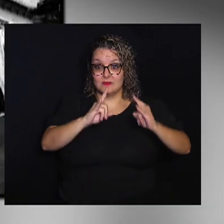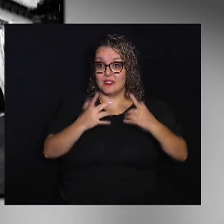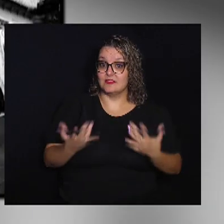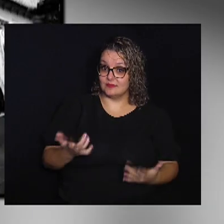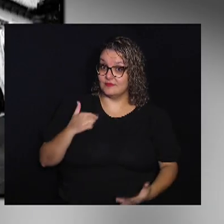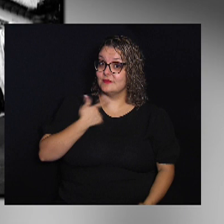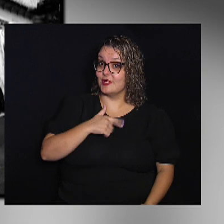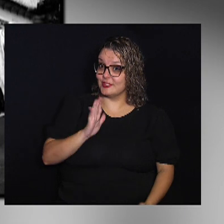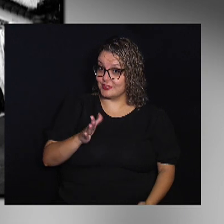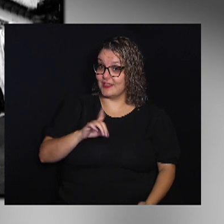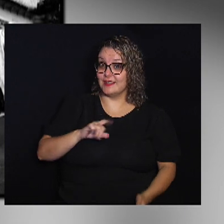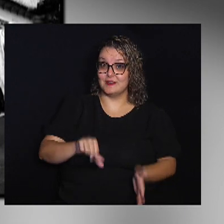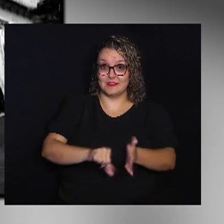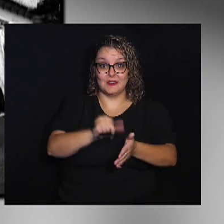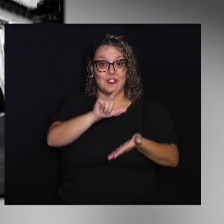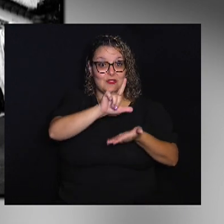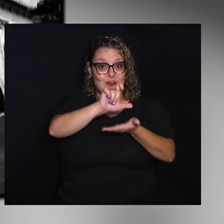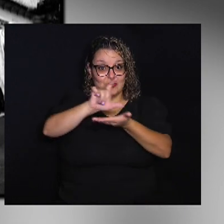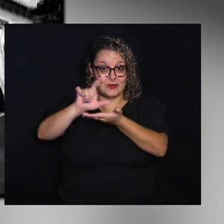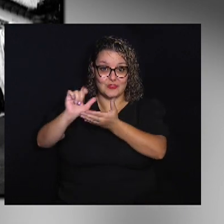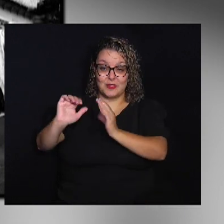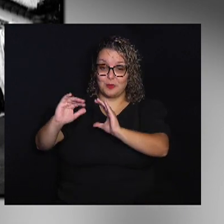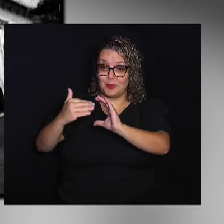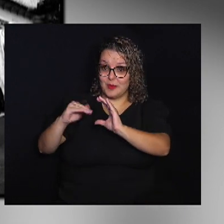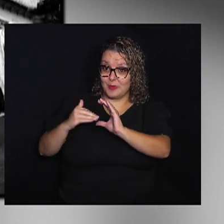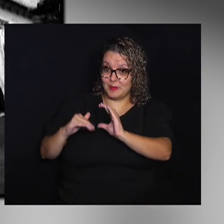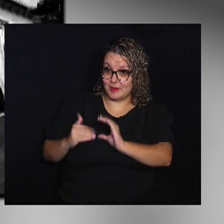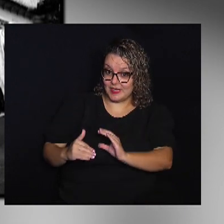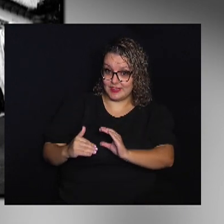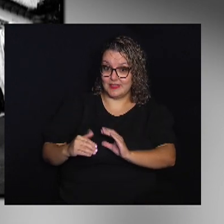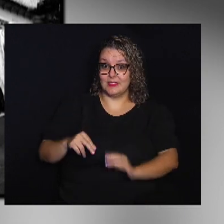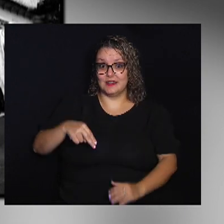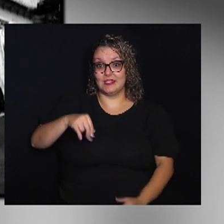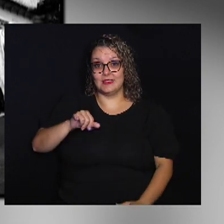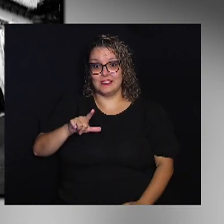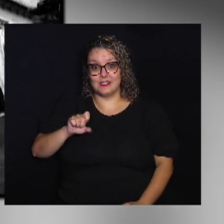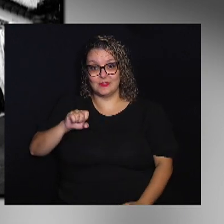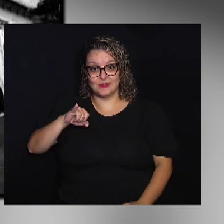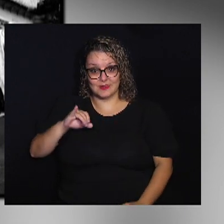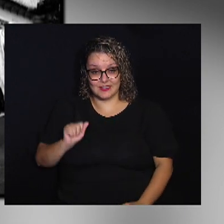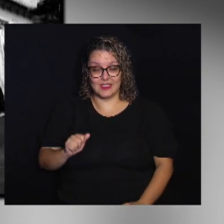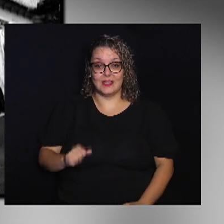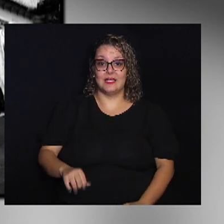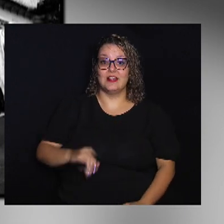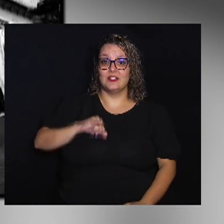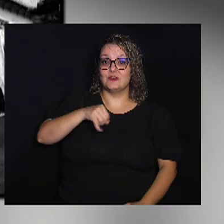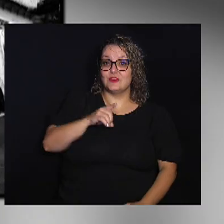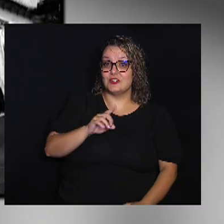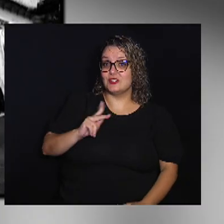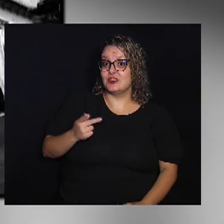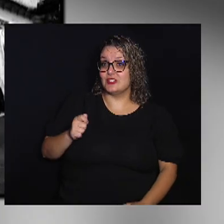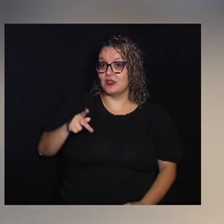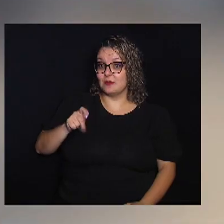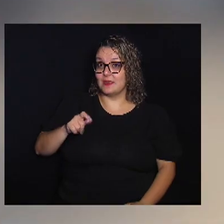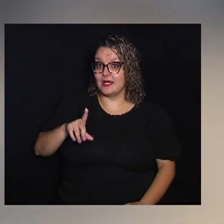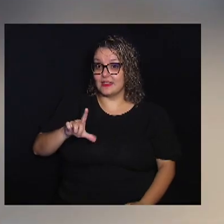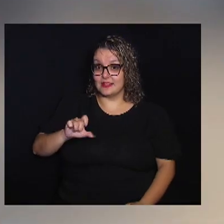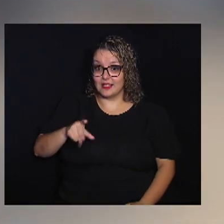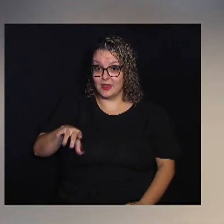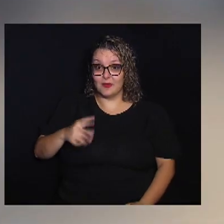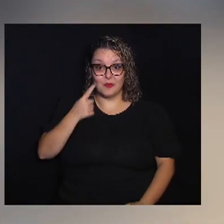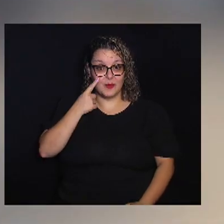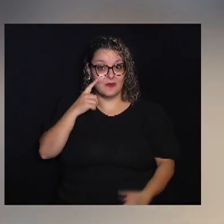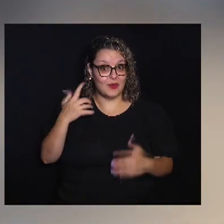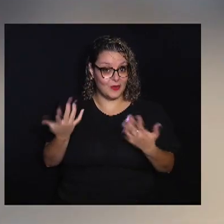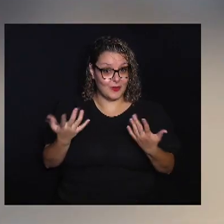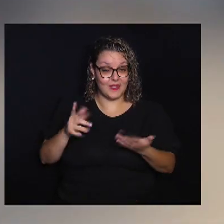já temos as primeiras fotos enviadas pela Nilce Alves, lá do Jardim Chapadão. Vamos ver quais são essas